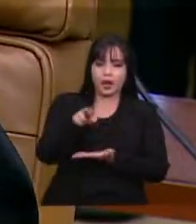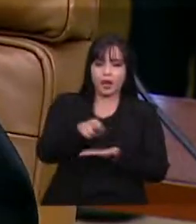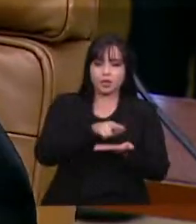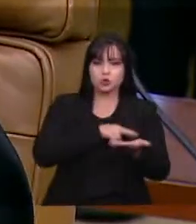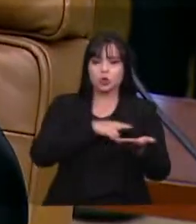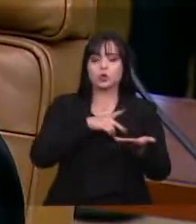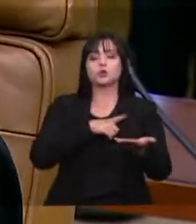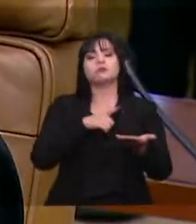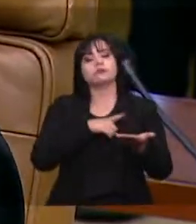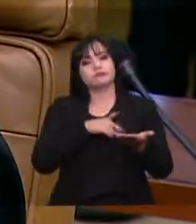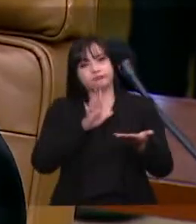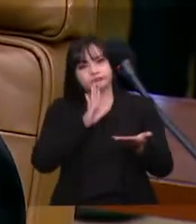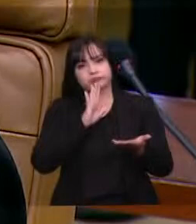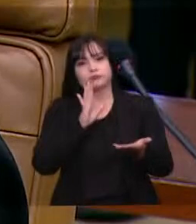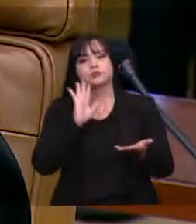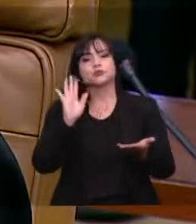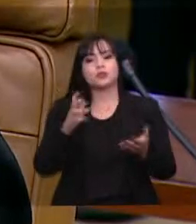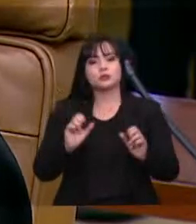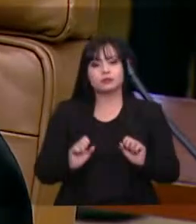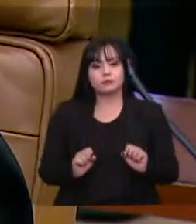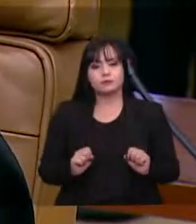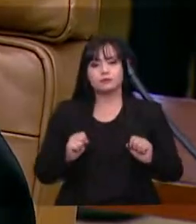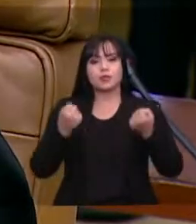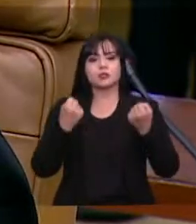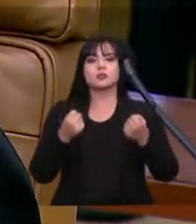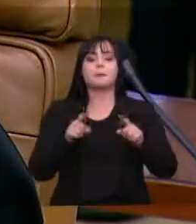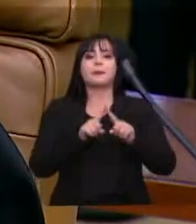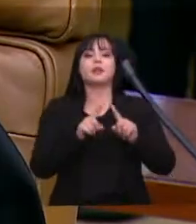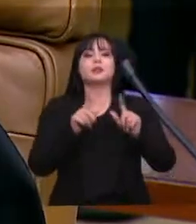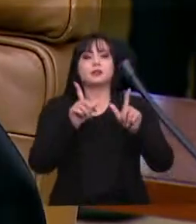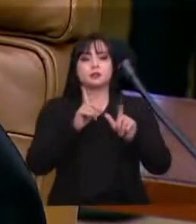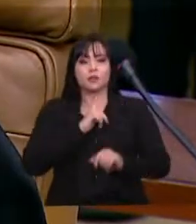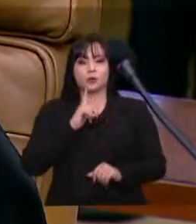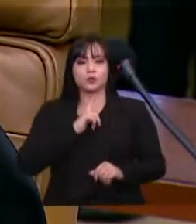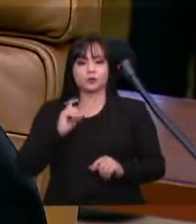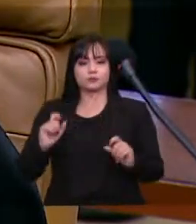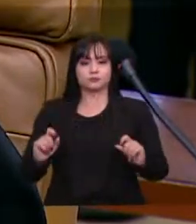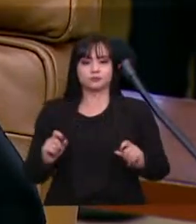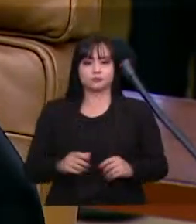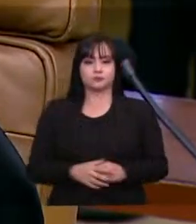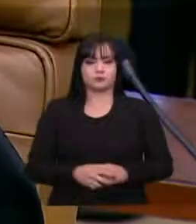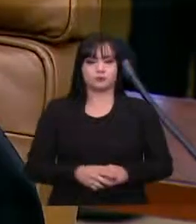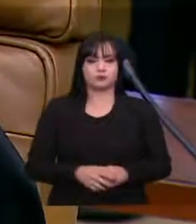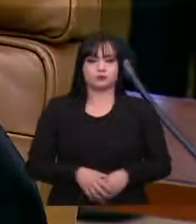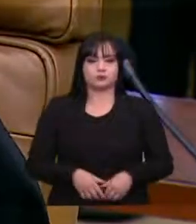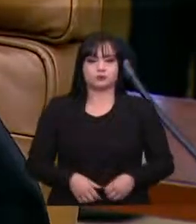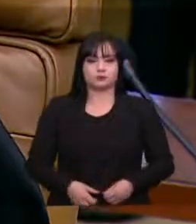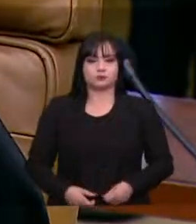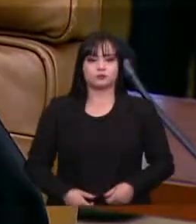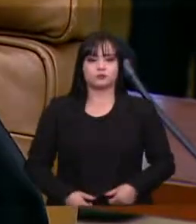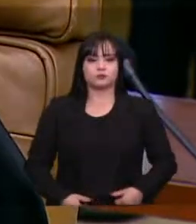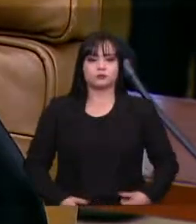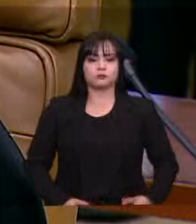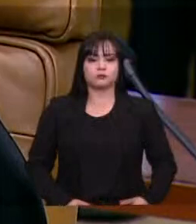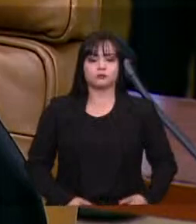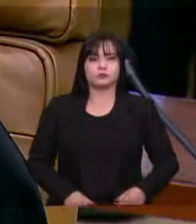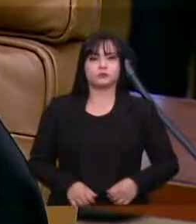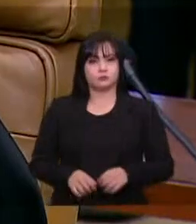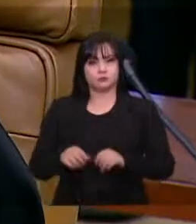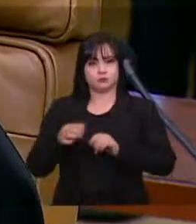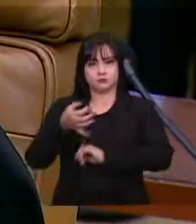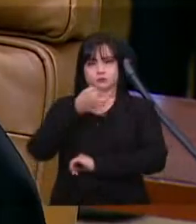conhecido amplamente da defesa e que estão aqui mencionados